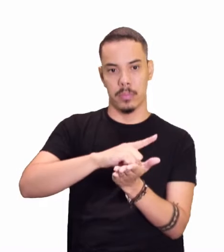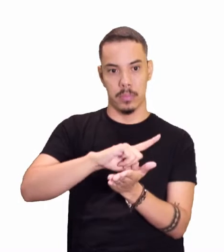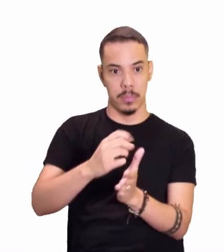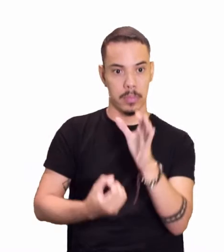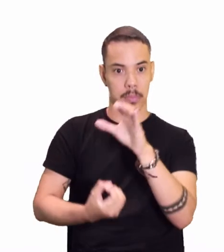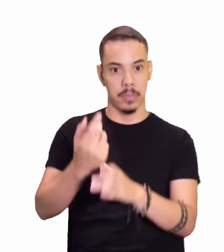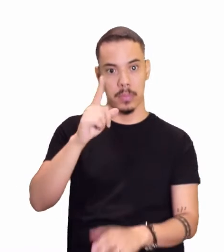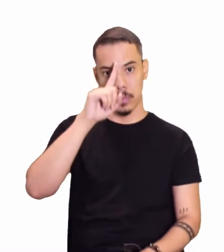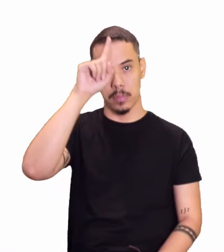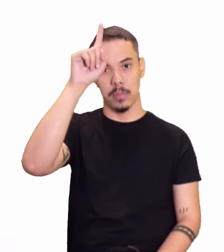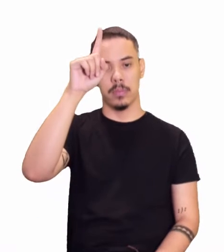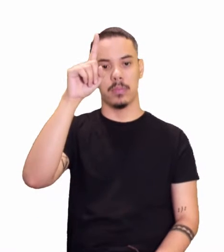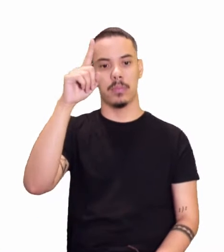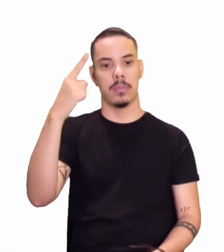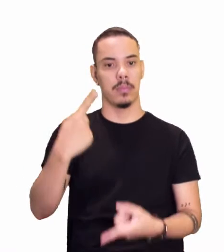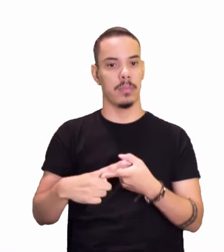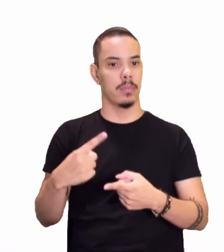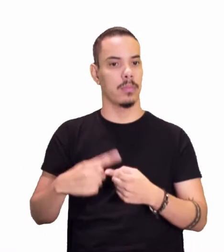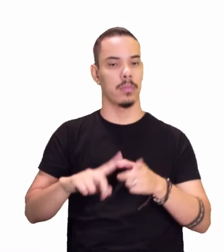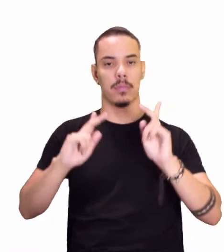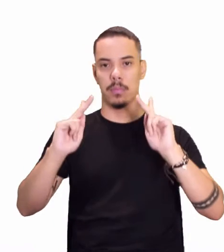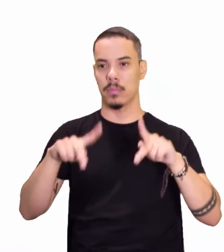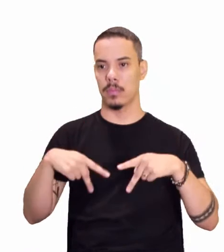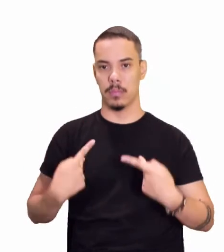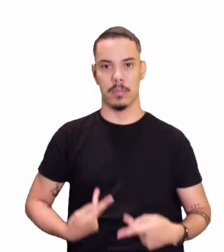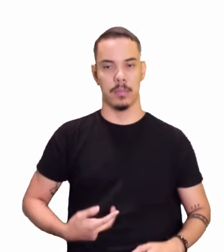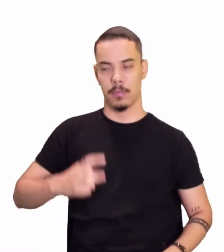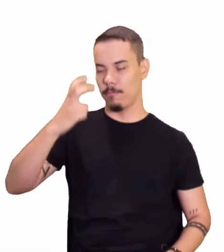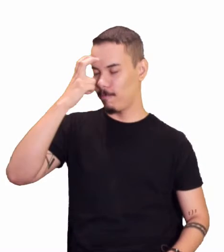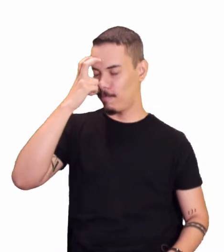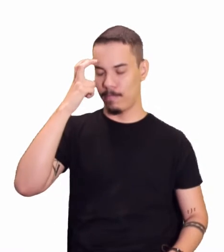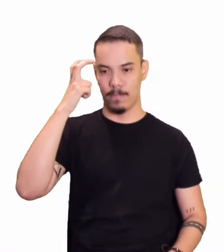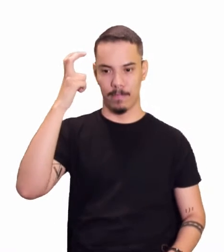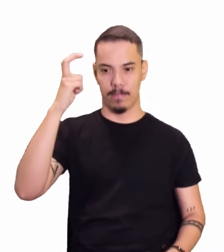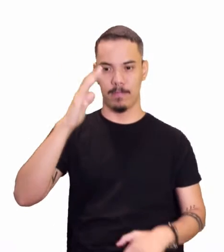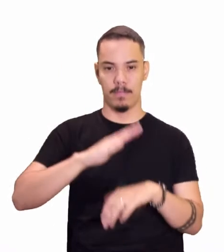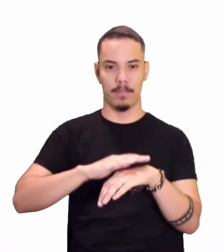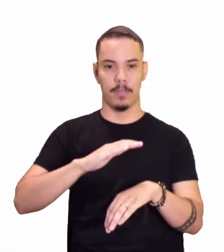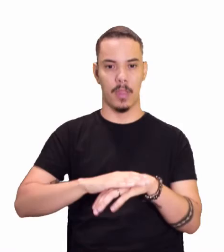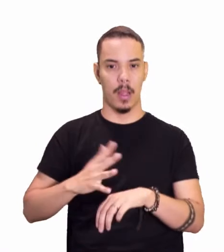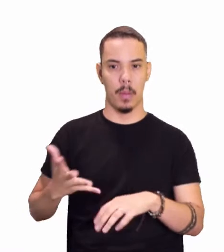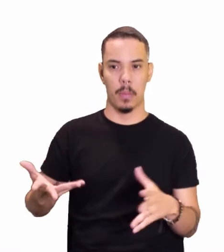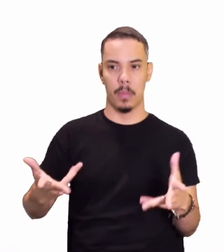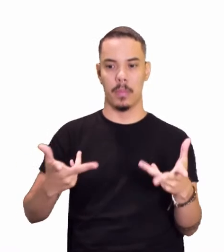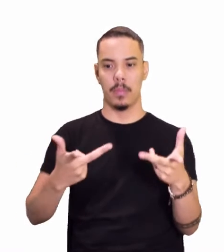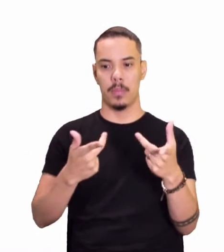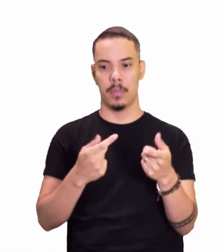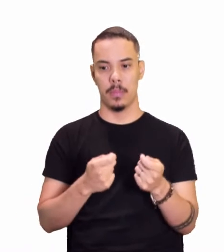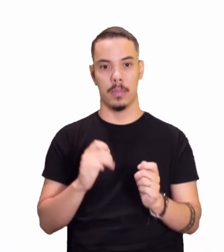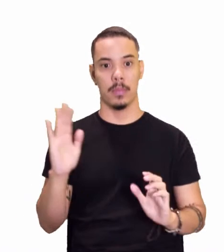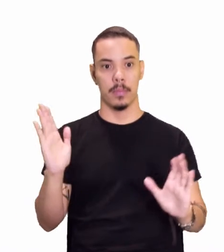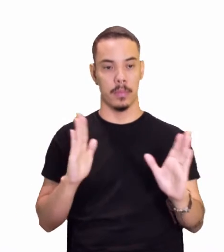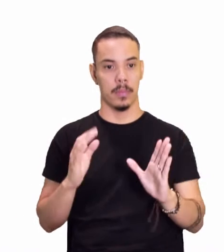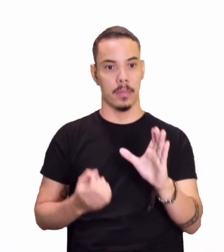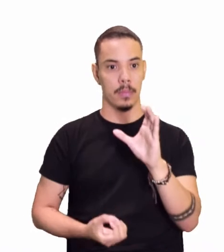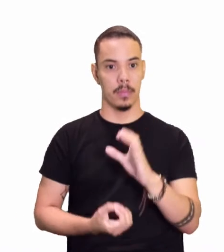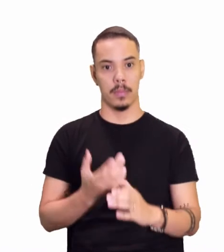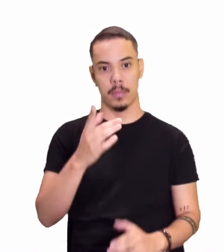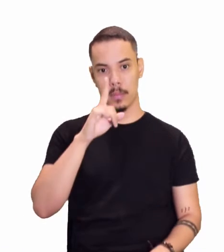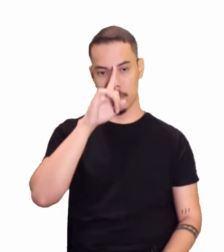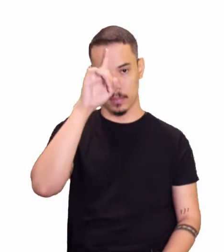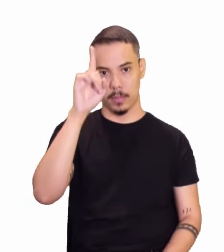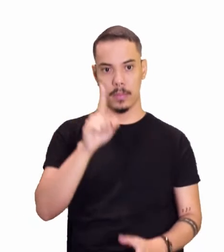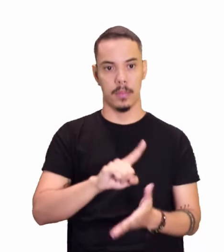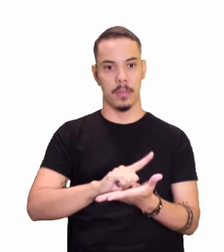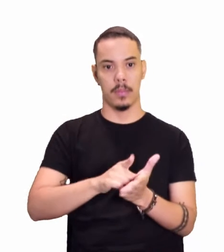o homem na sua linda e grande inteligência, né? Habilidade dos homens da época, a invenção da